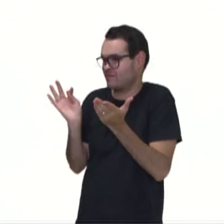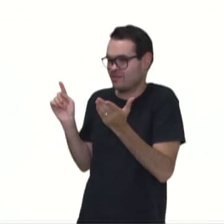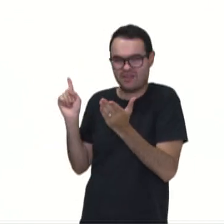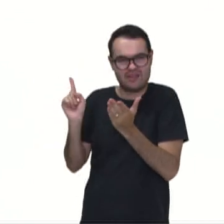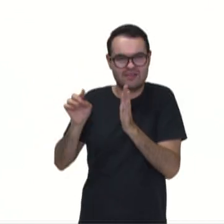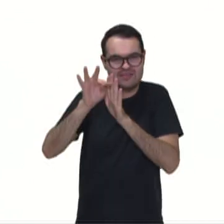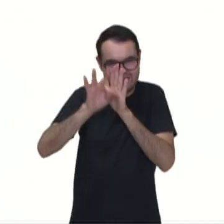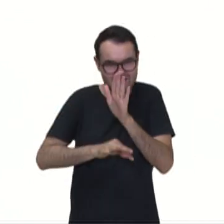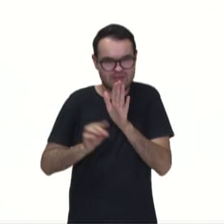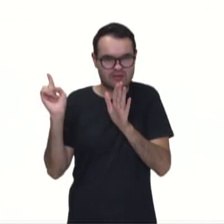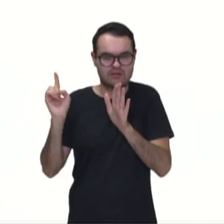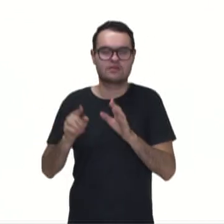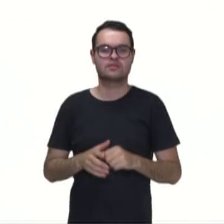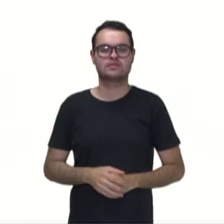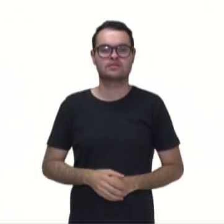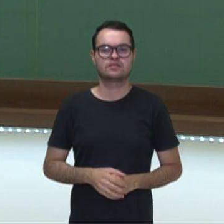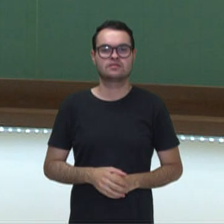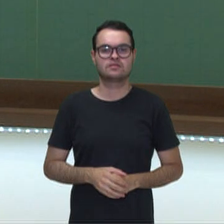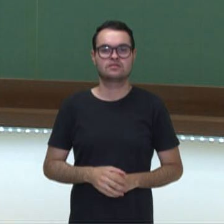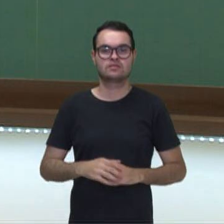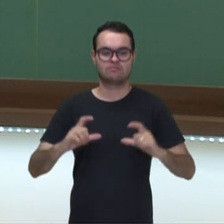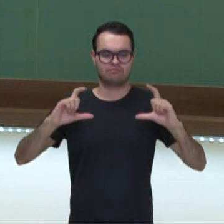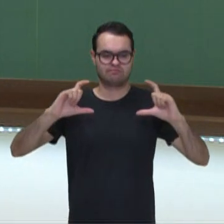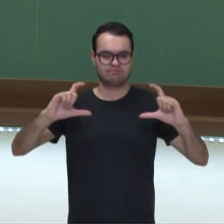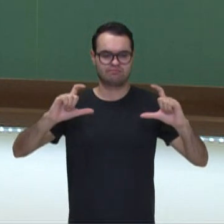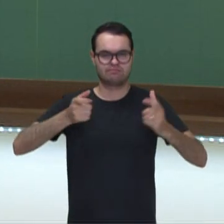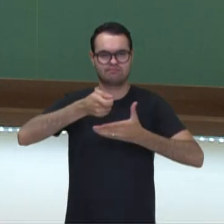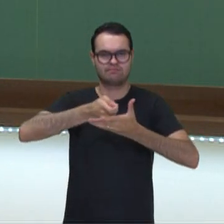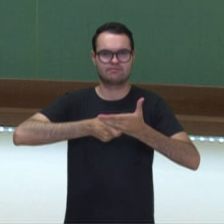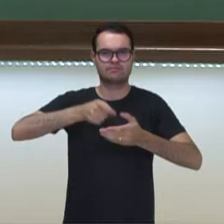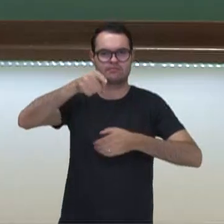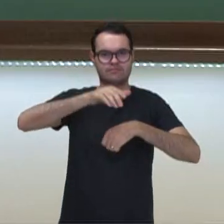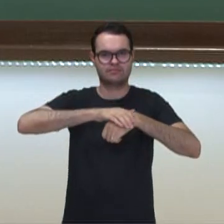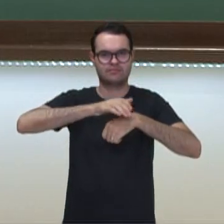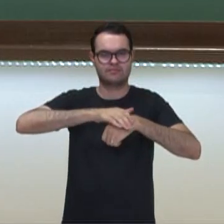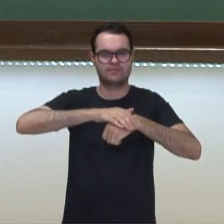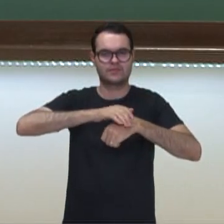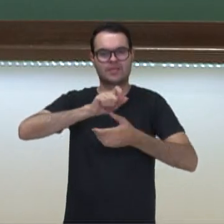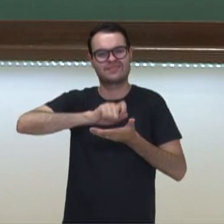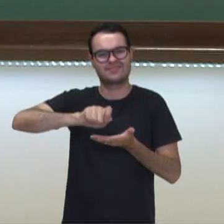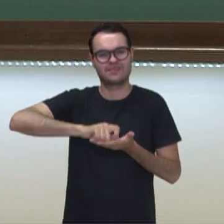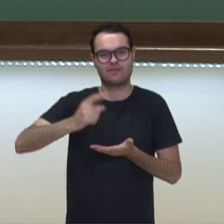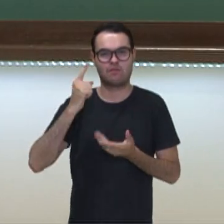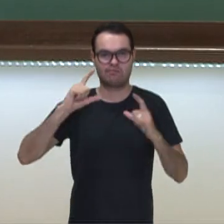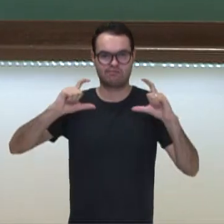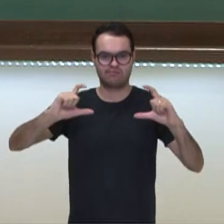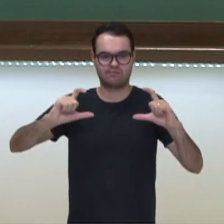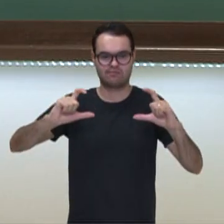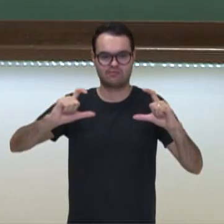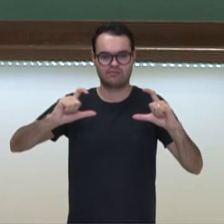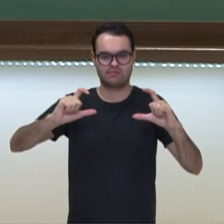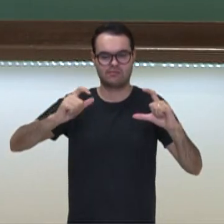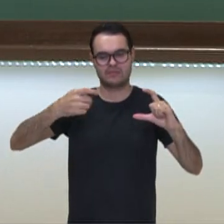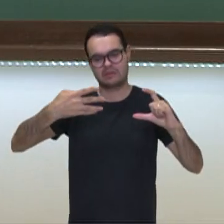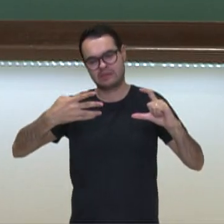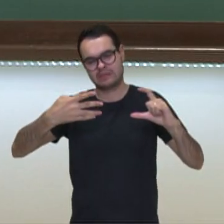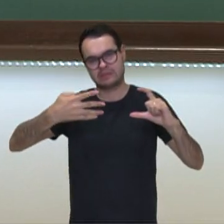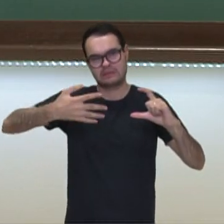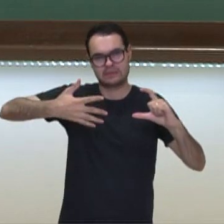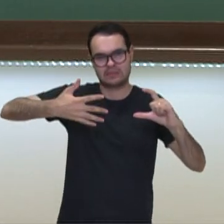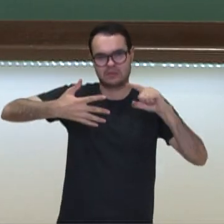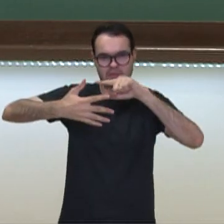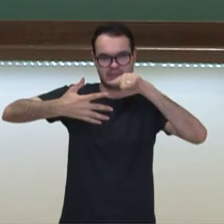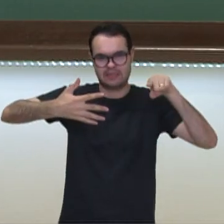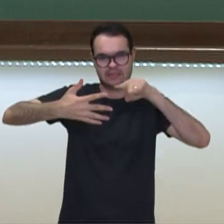Carrasco, e comente em um parágrafo. Eu quero que vocês dissertem aí, escrevam um parágrafo de pelo menos 4 ou 5